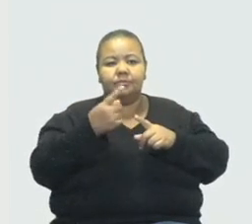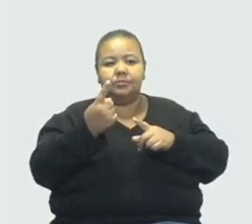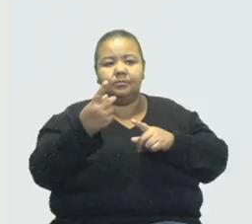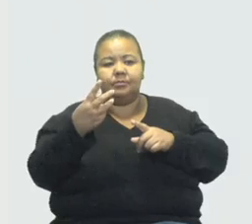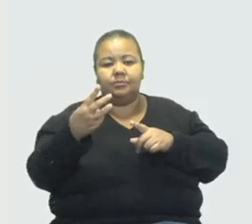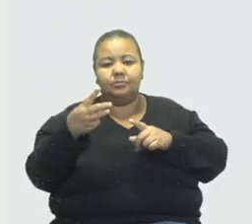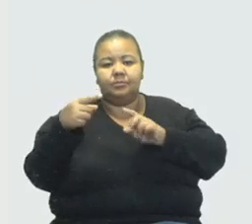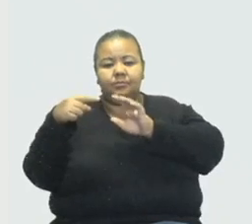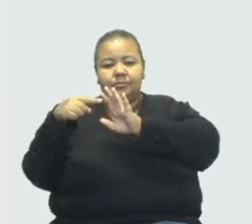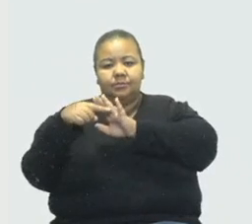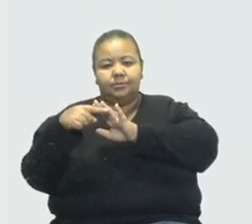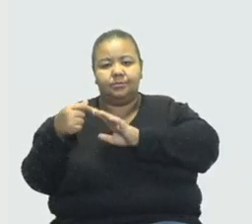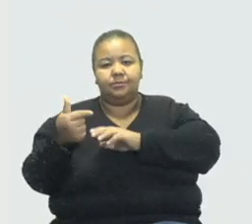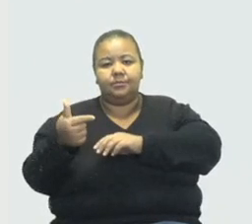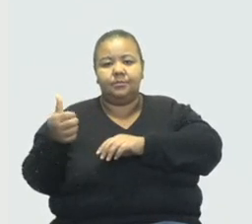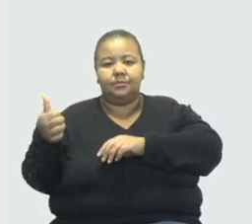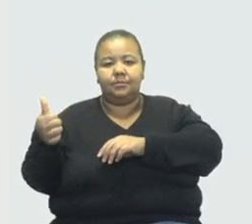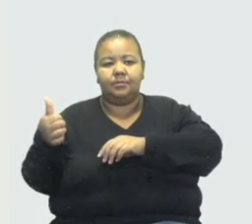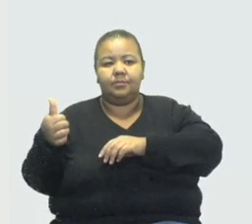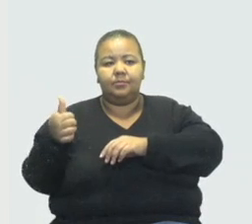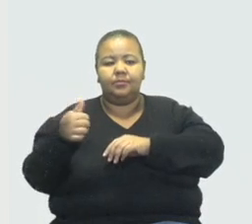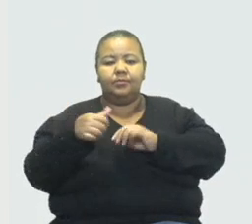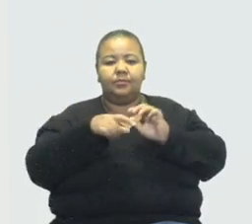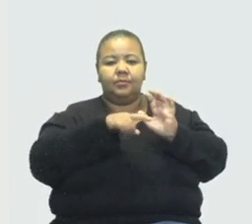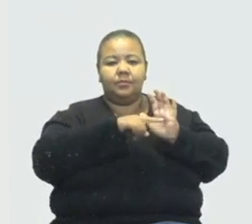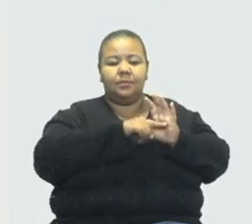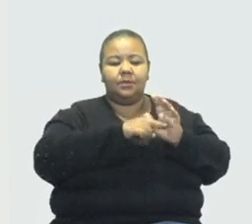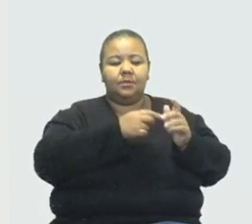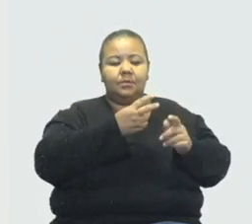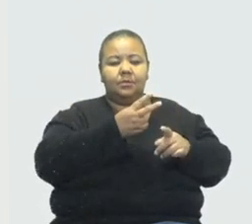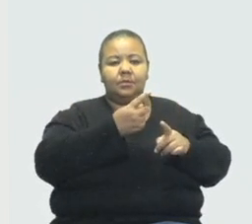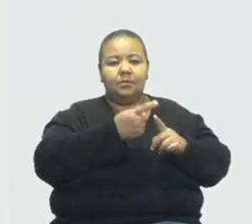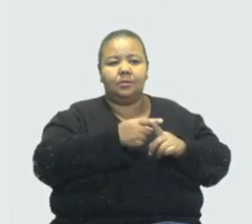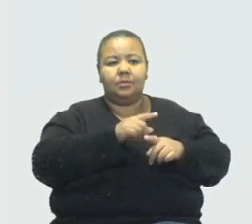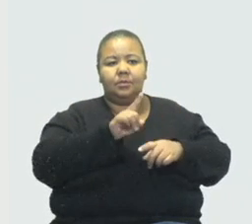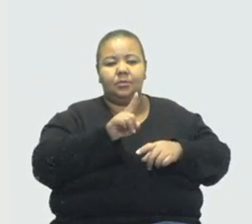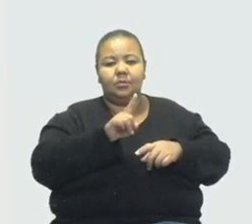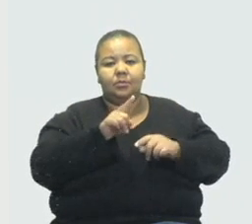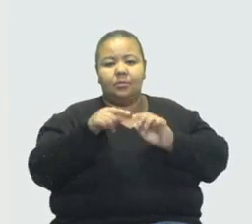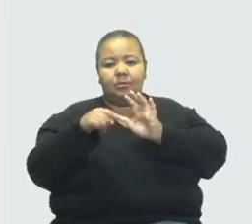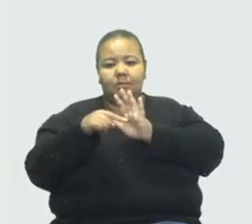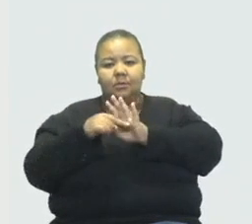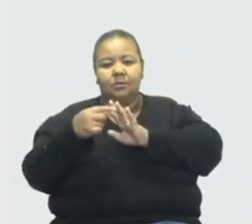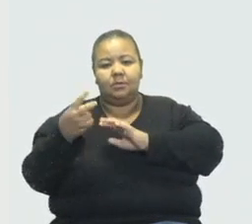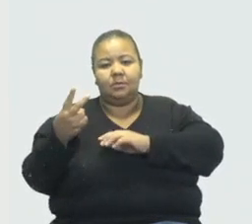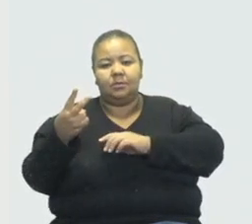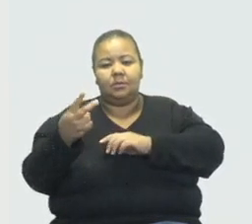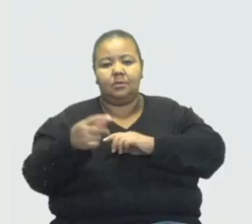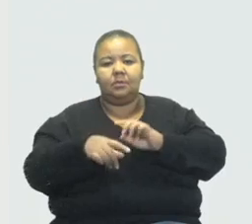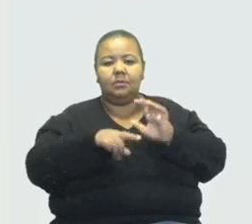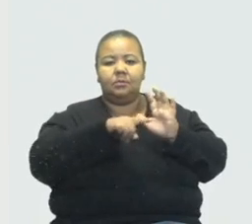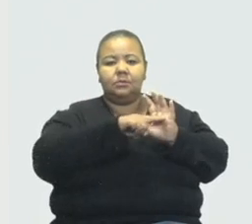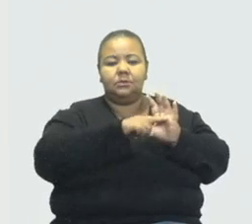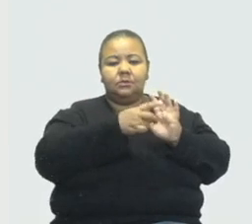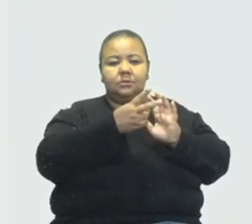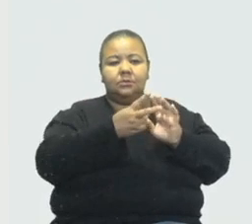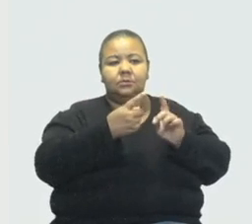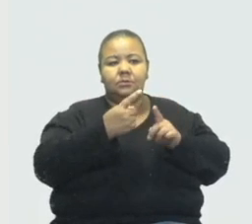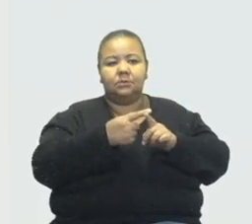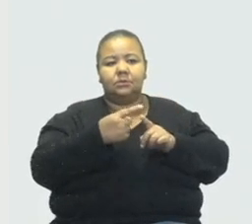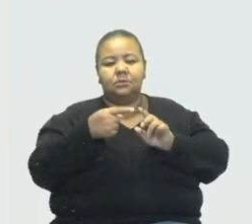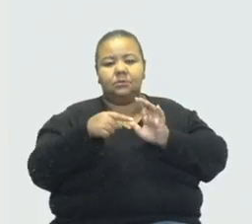13, menos 26. Menos 2 vezes 1, menos 2. Menos